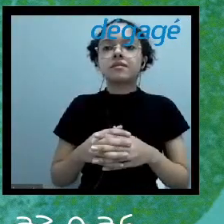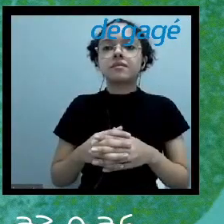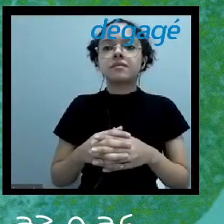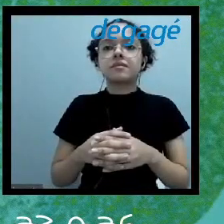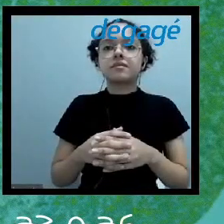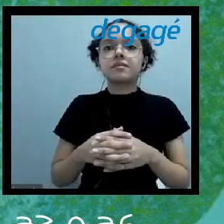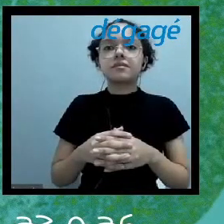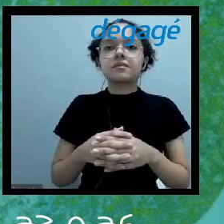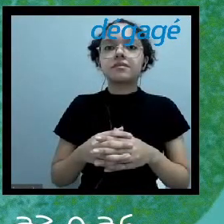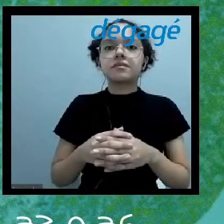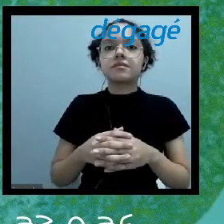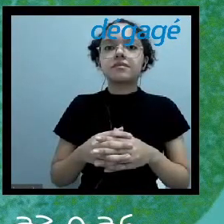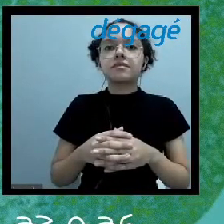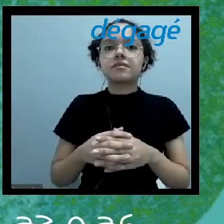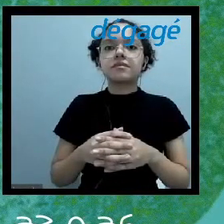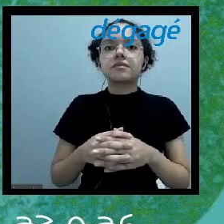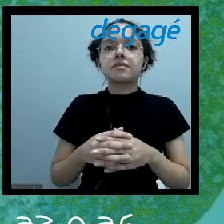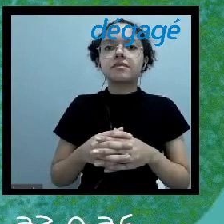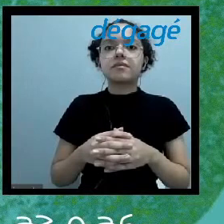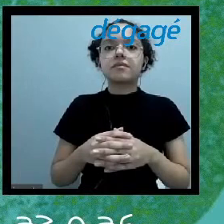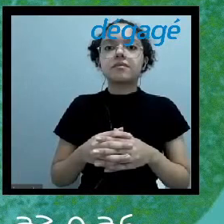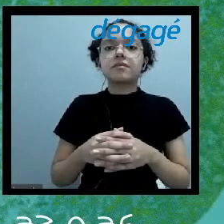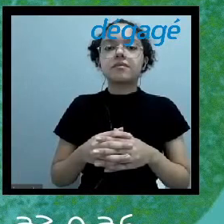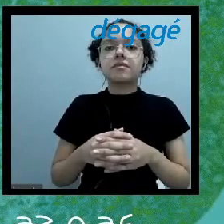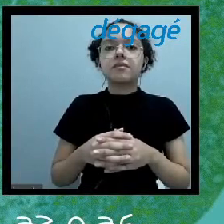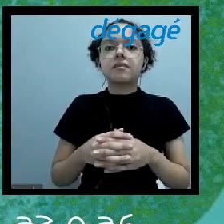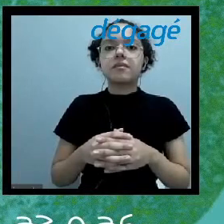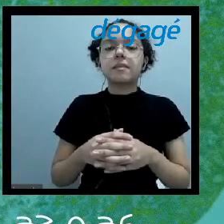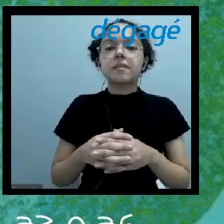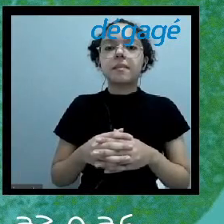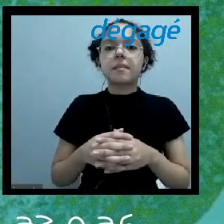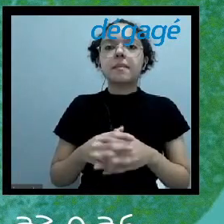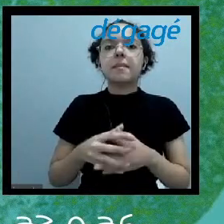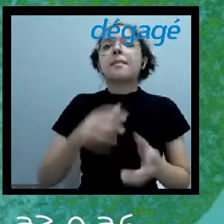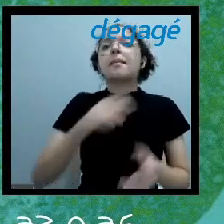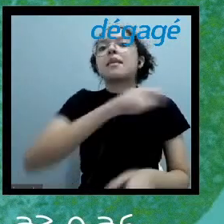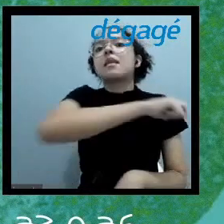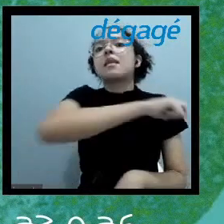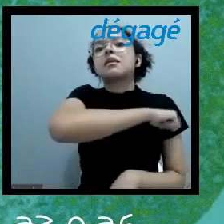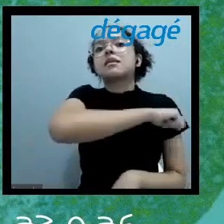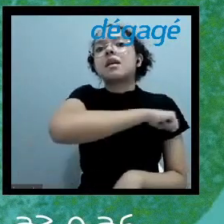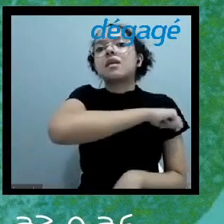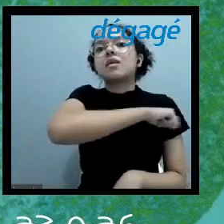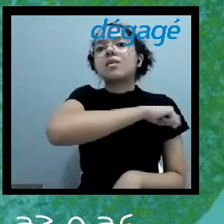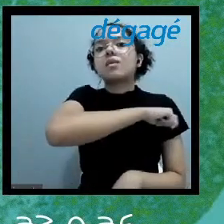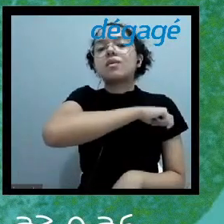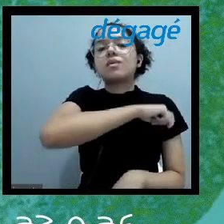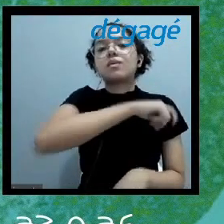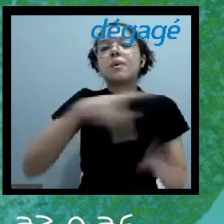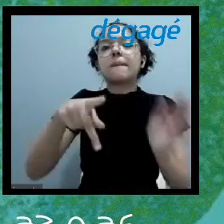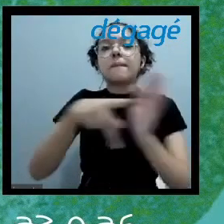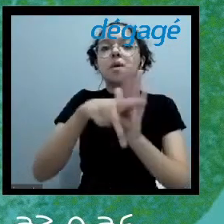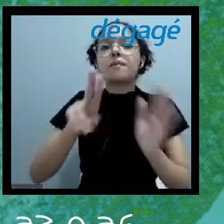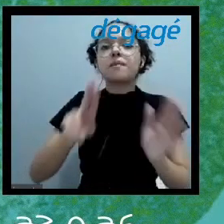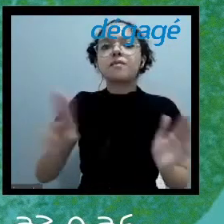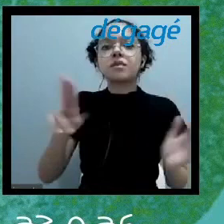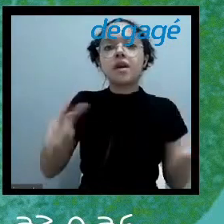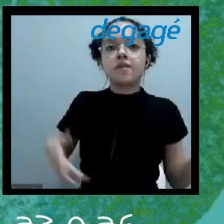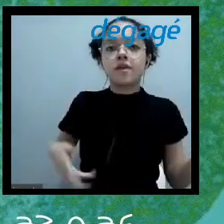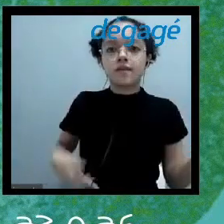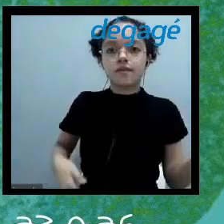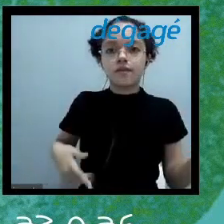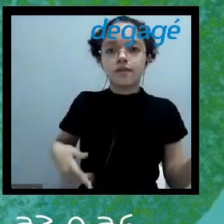Enfim, e esse aluno também, que a gente tocava com os dois violões, ele às vezes tocava